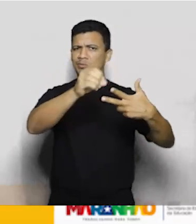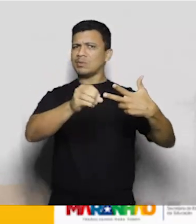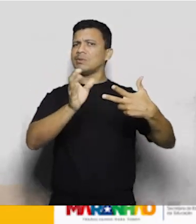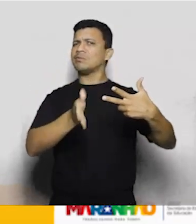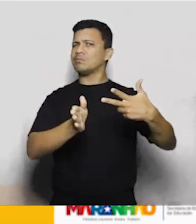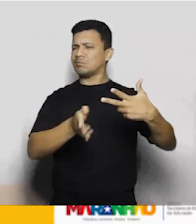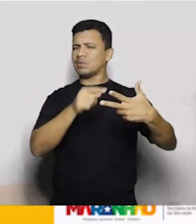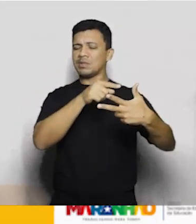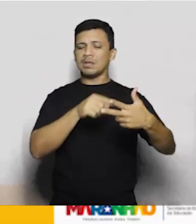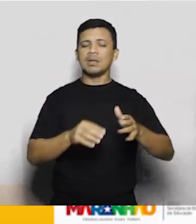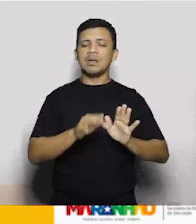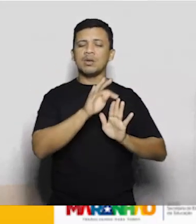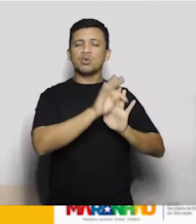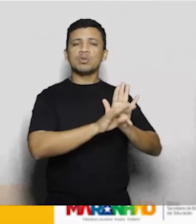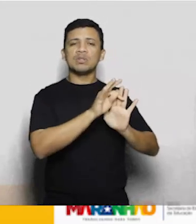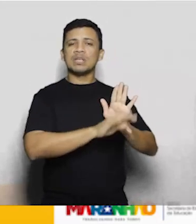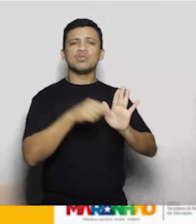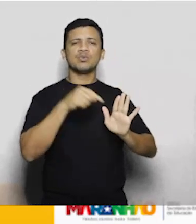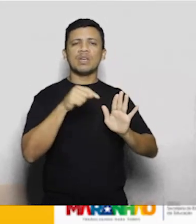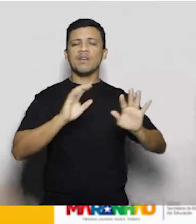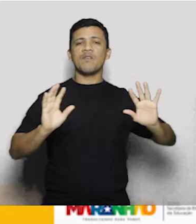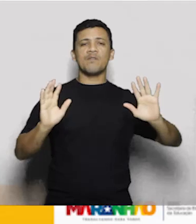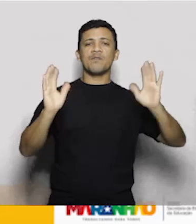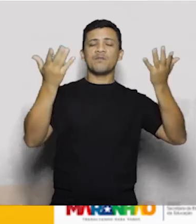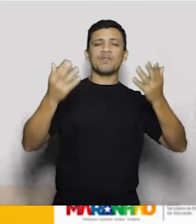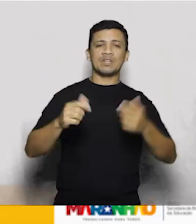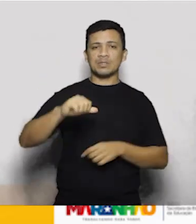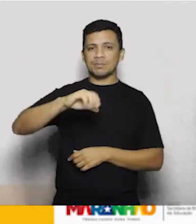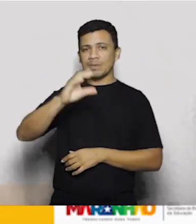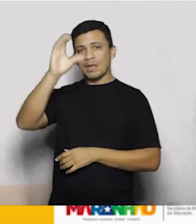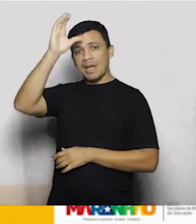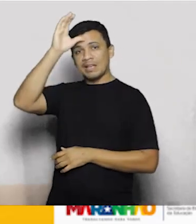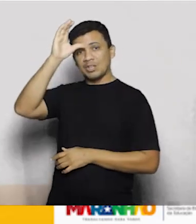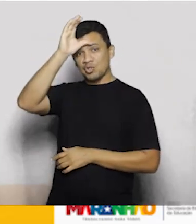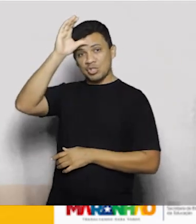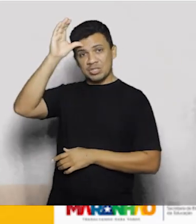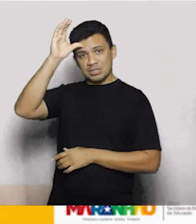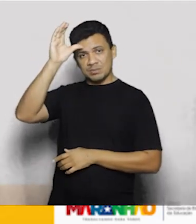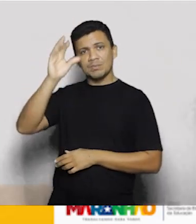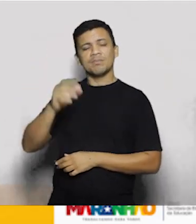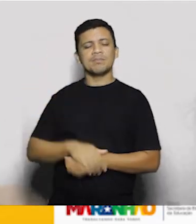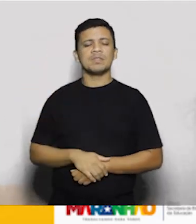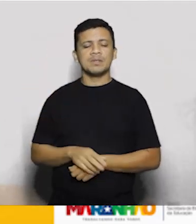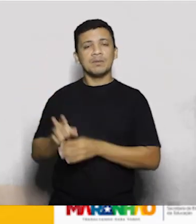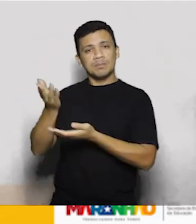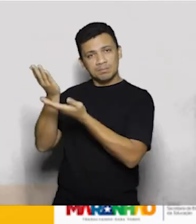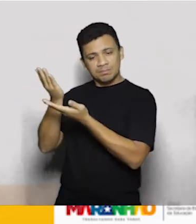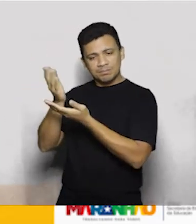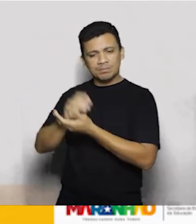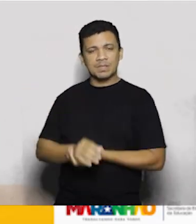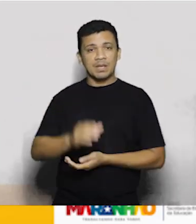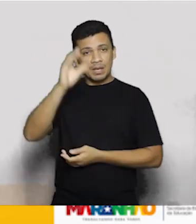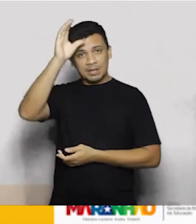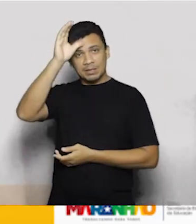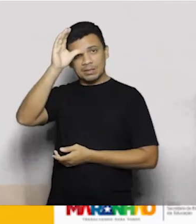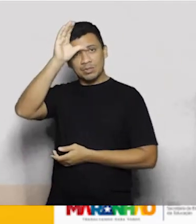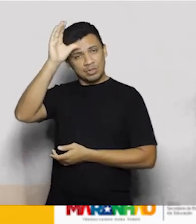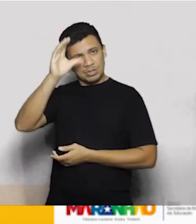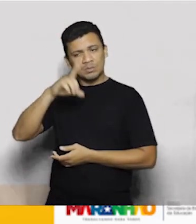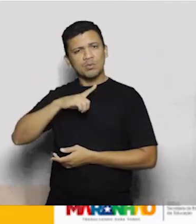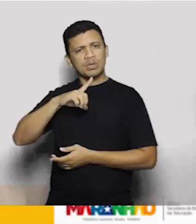texto sobre algumas festas do cristianismo. Vamos ler junto? Vamos lá? Bom, o cristianismo